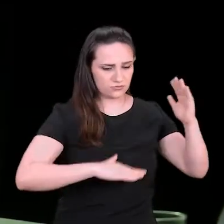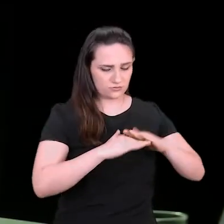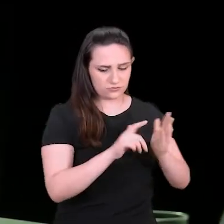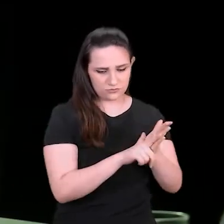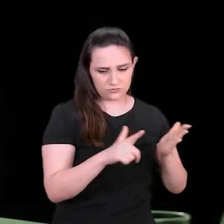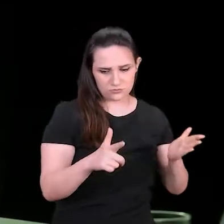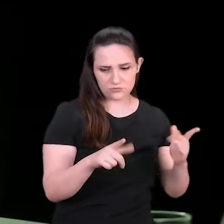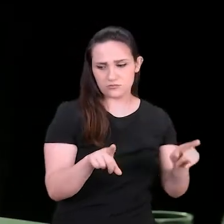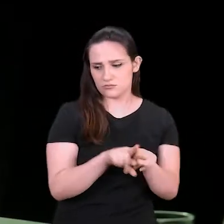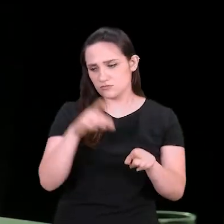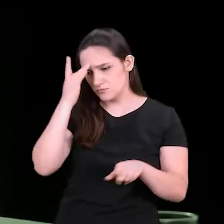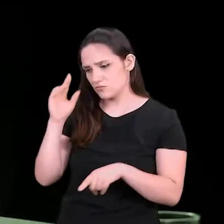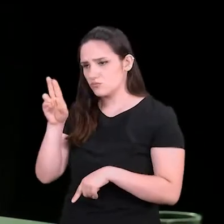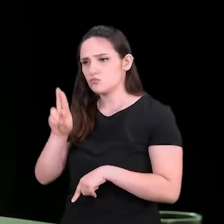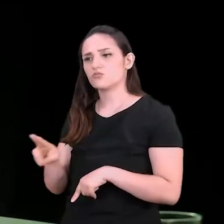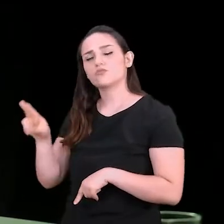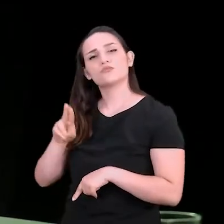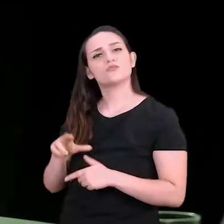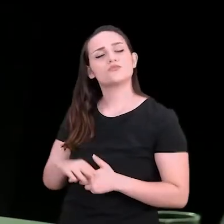usuário.